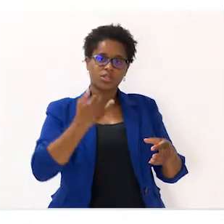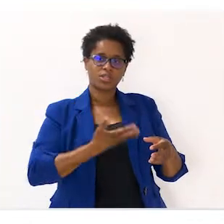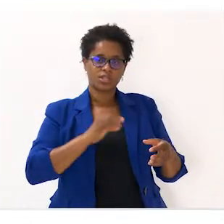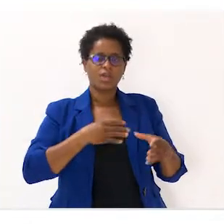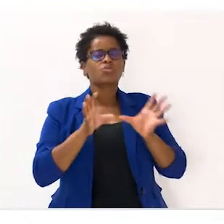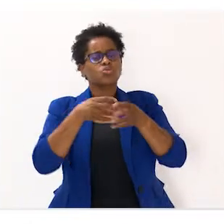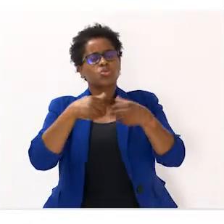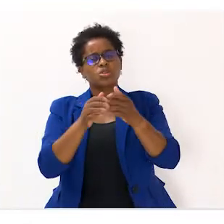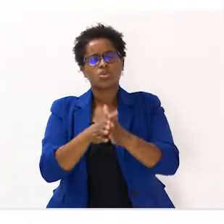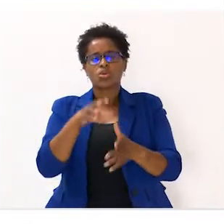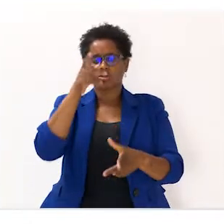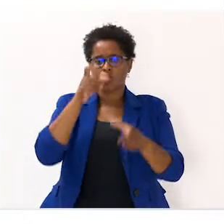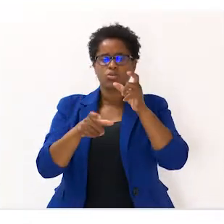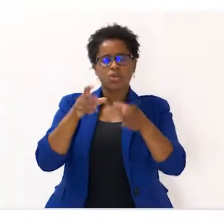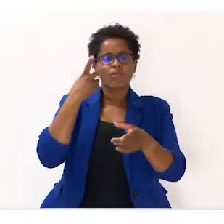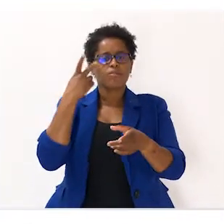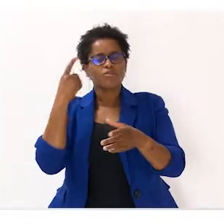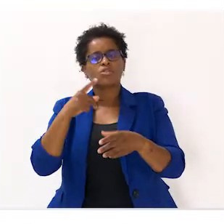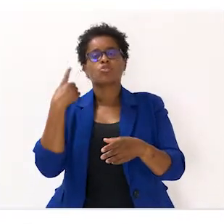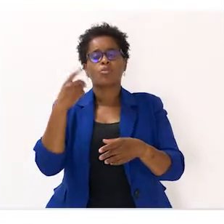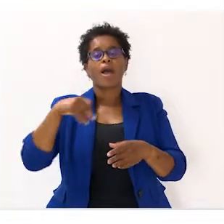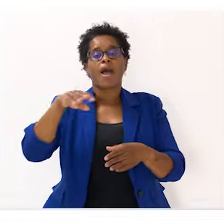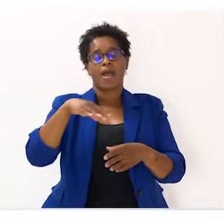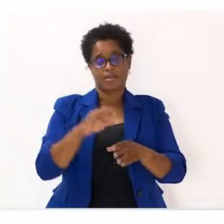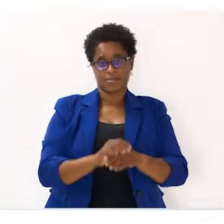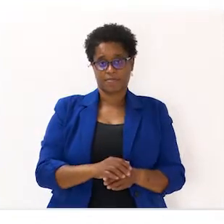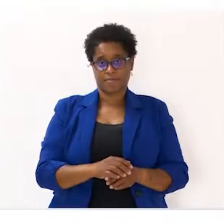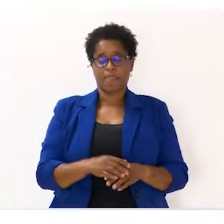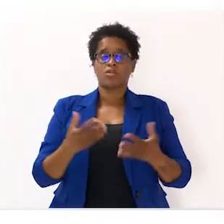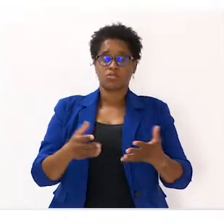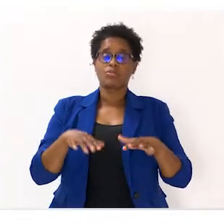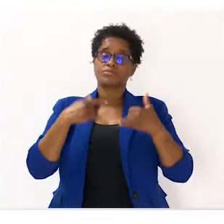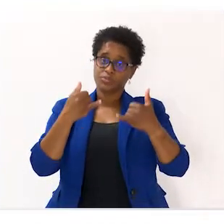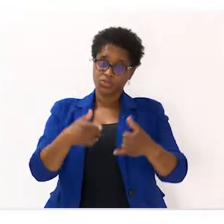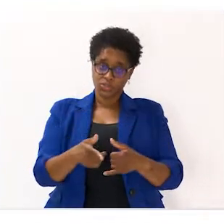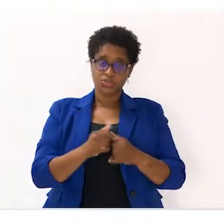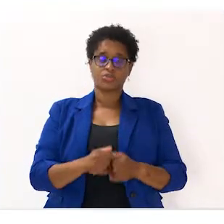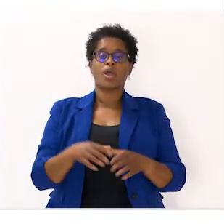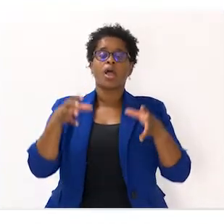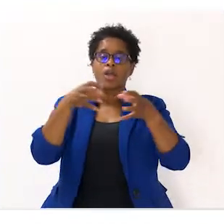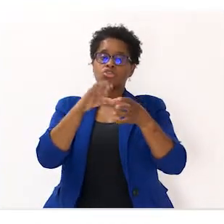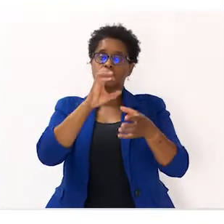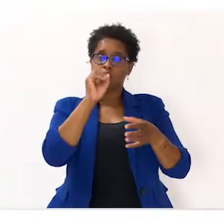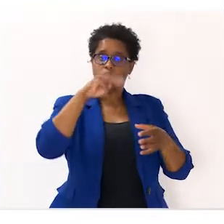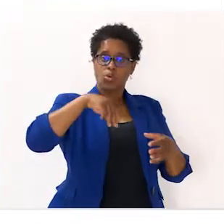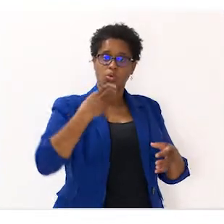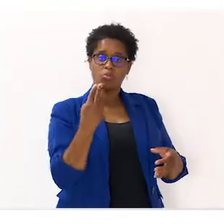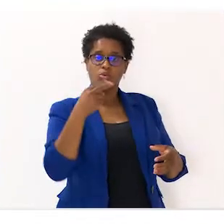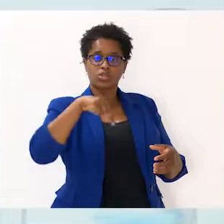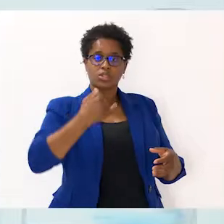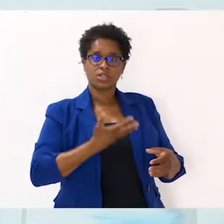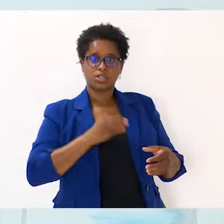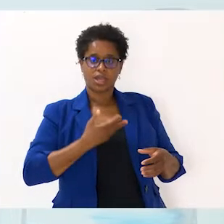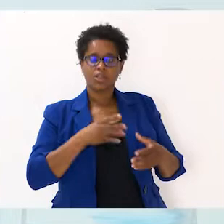que habitam numa determinada área. E posto isso, as comunidades vão formar o